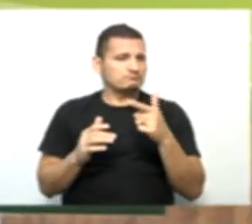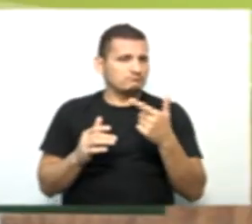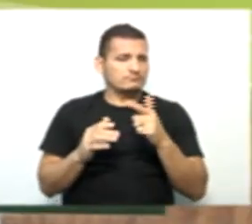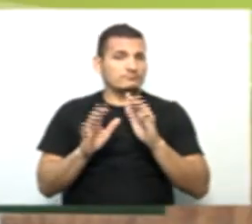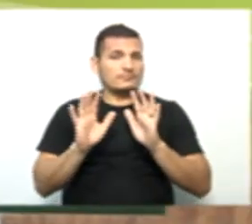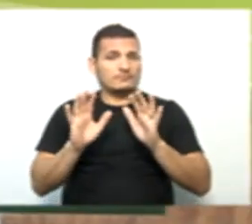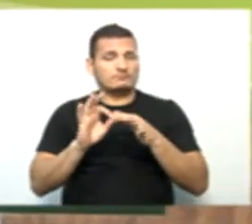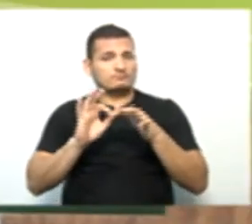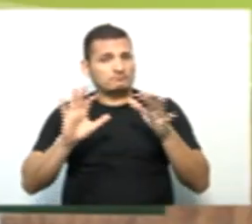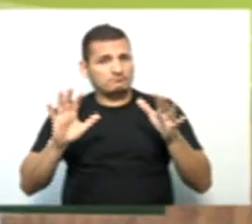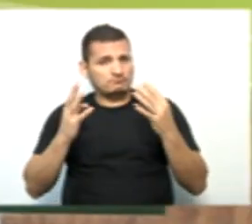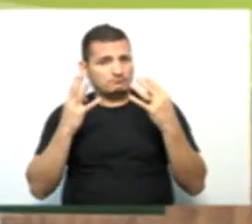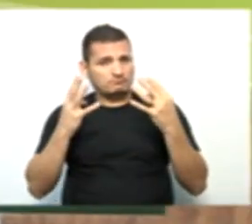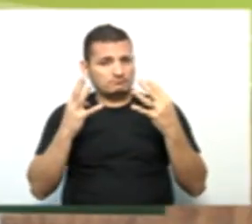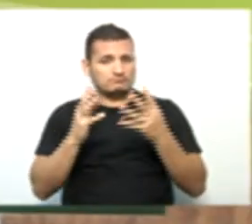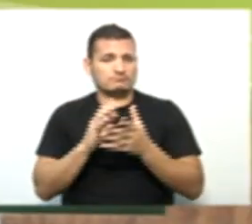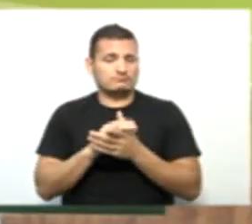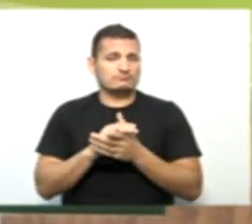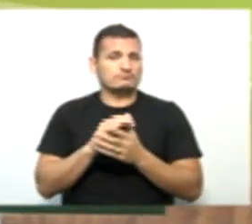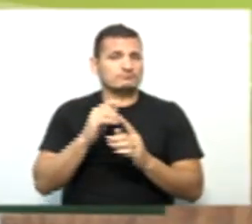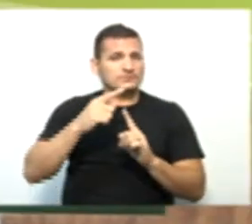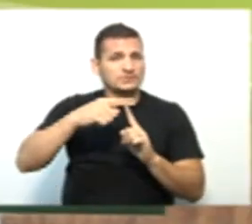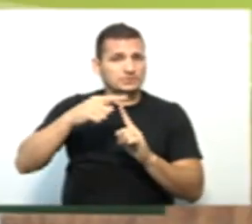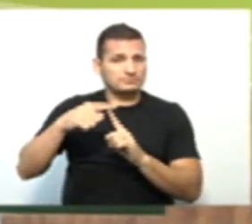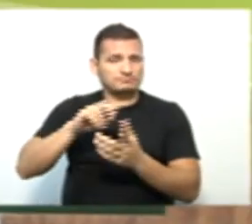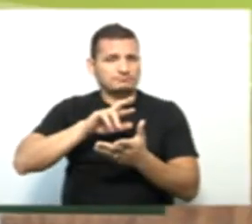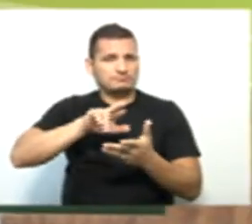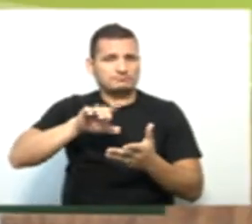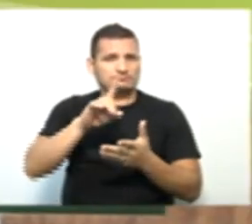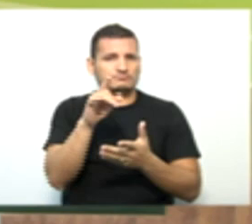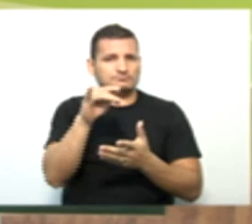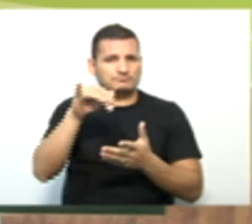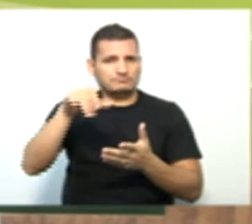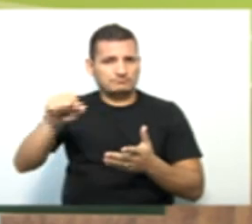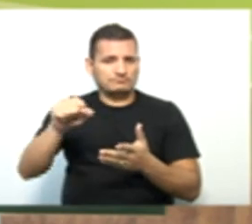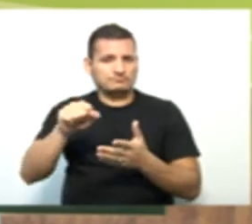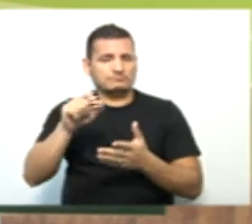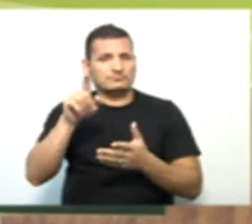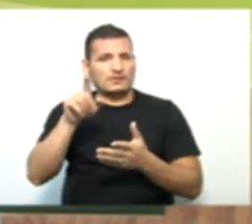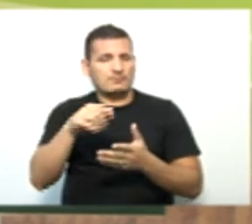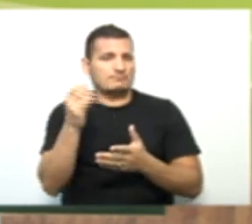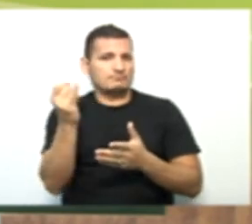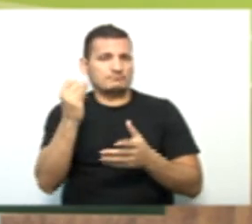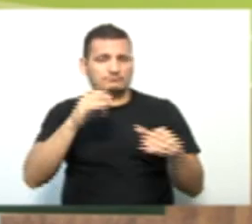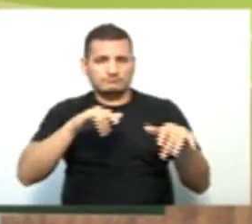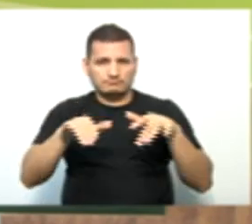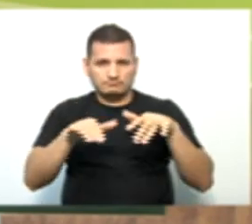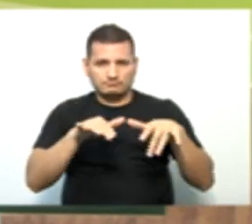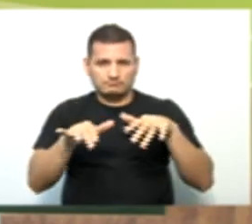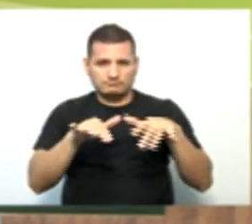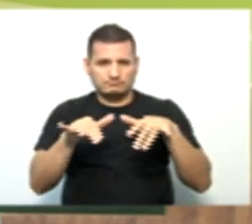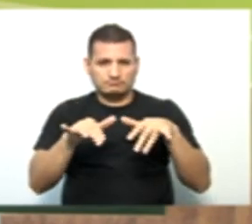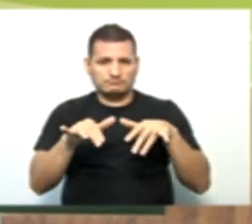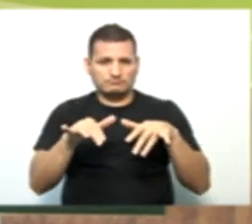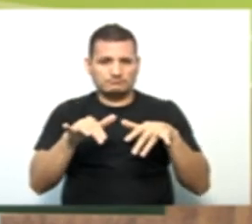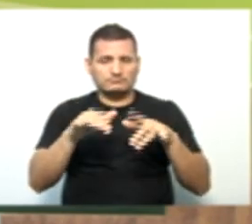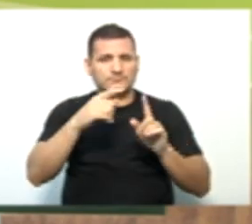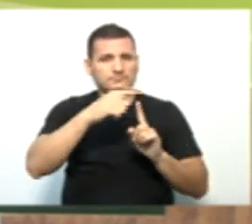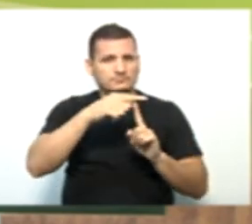atentos que tipos de dados, é essencial para a programação. Os